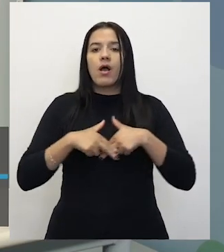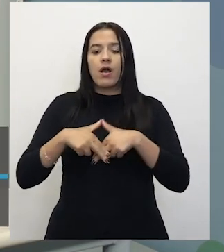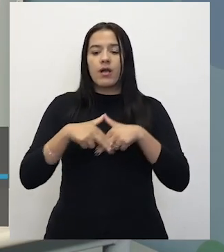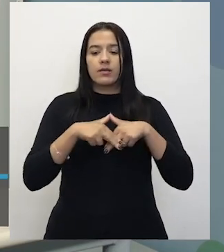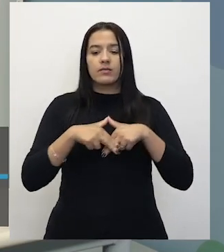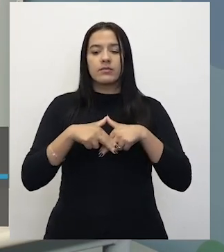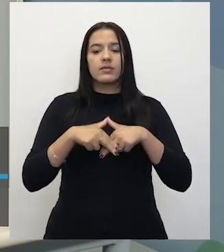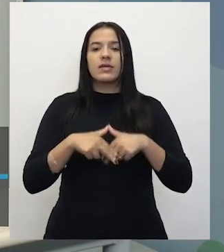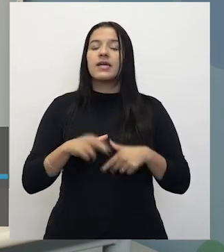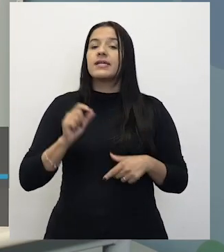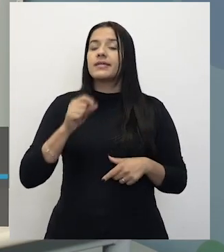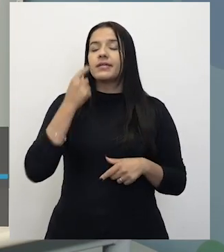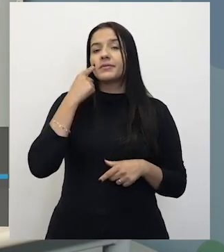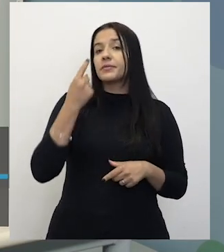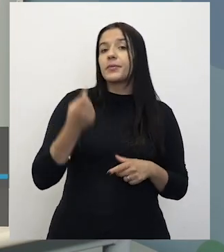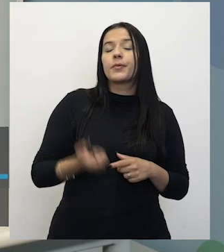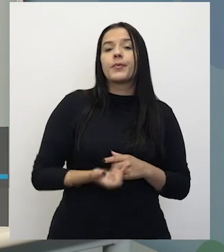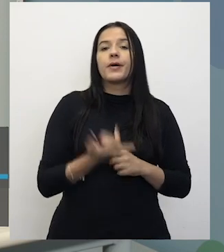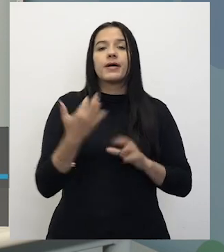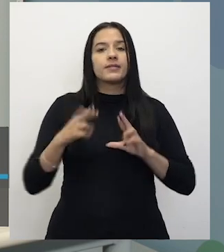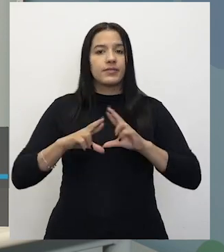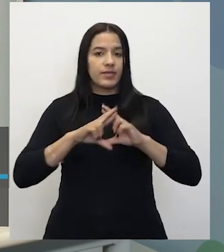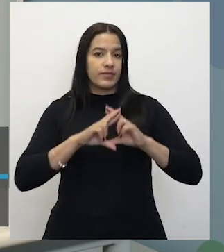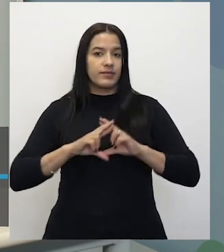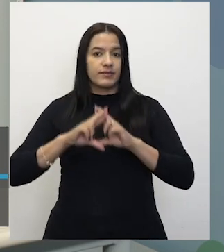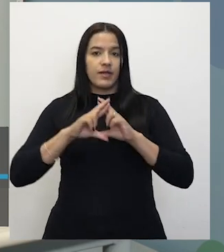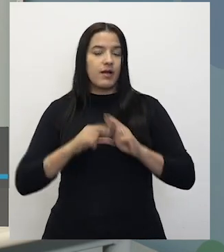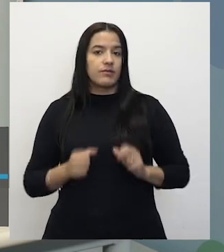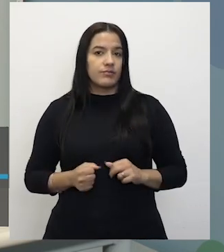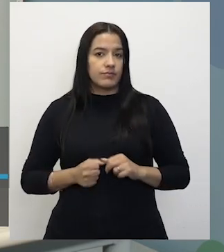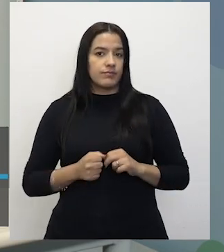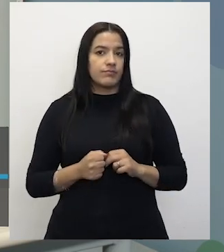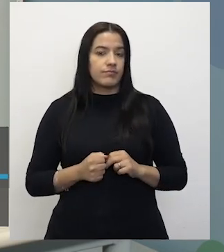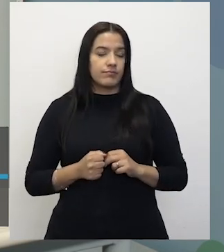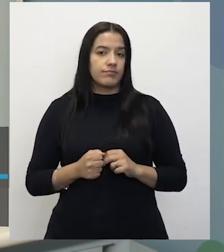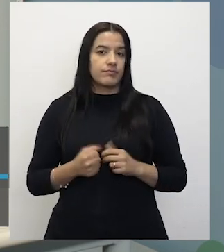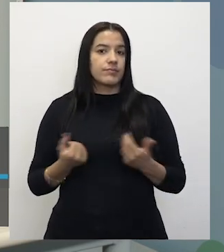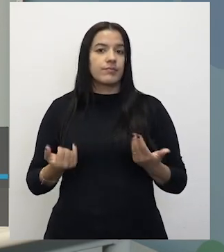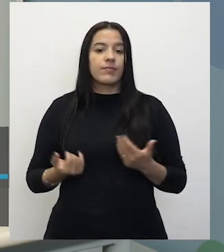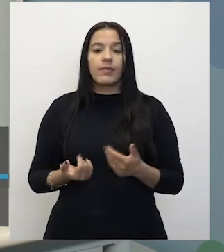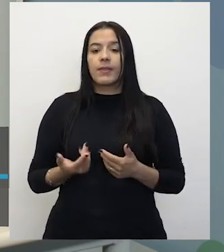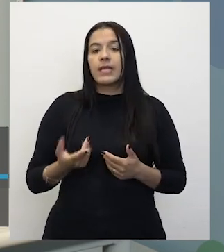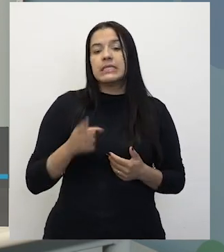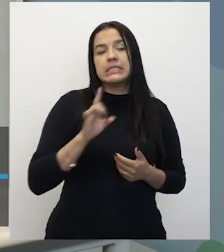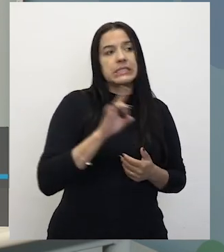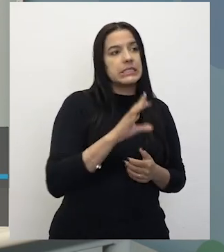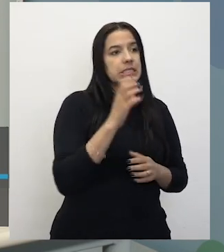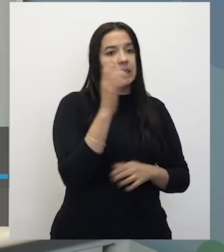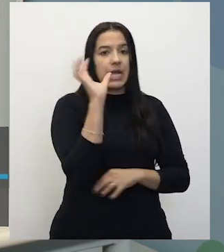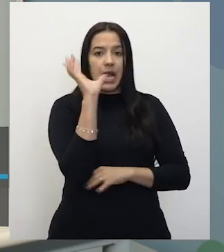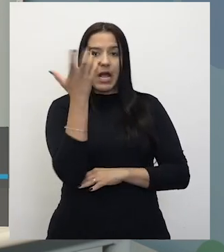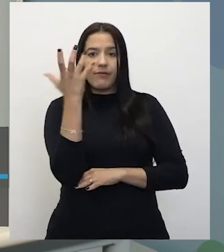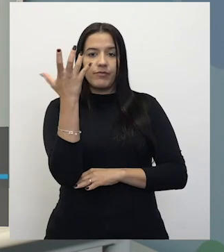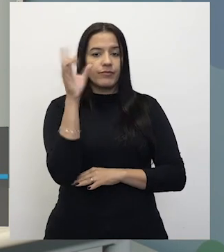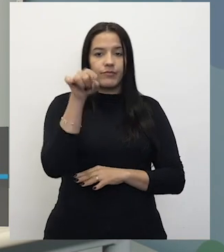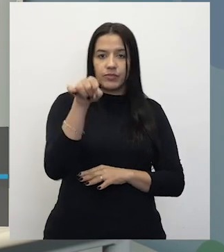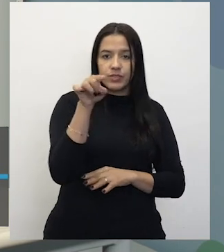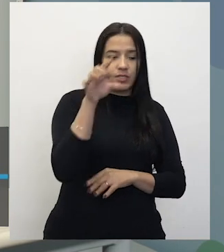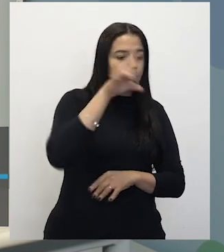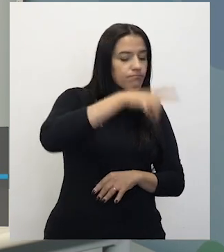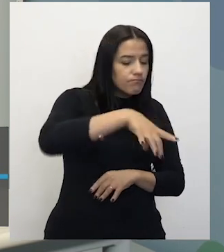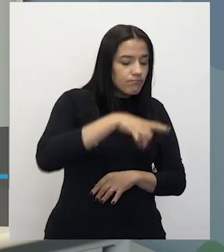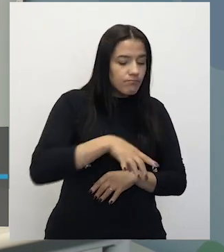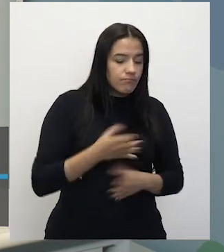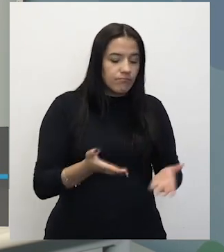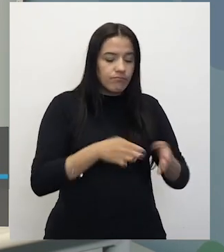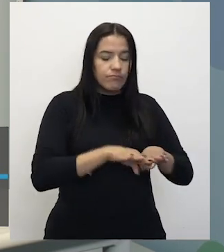árvores vocês plantaram, vocês vão colocar que tiraram o lixo da praia, enfim, na região de vocês.